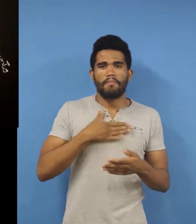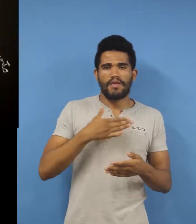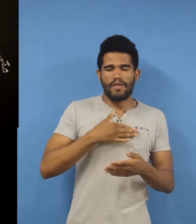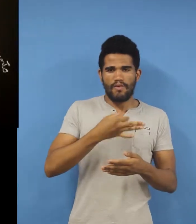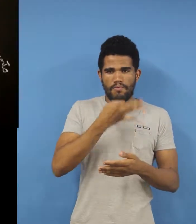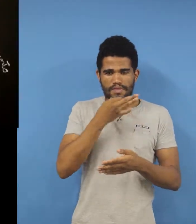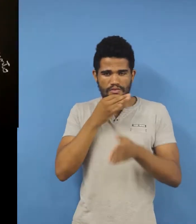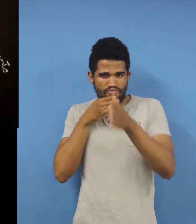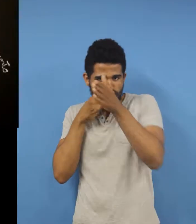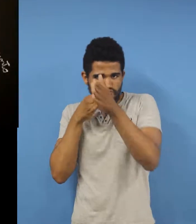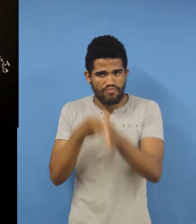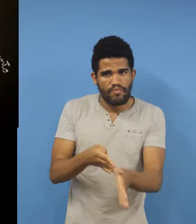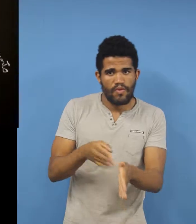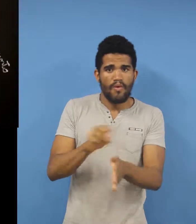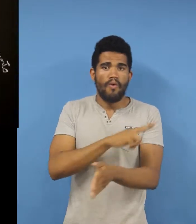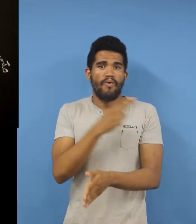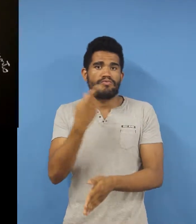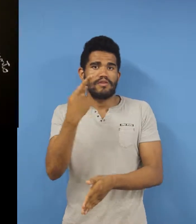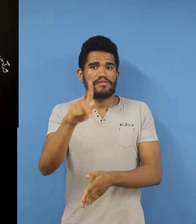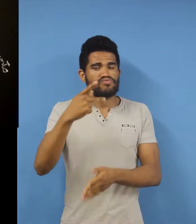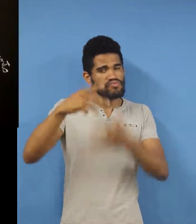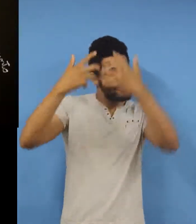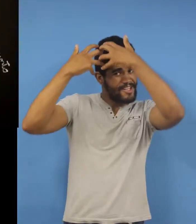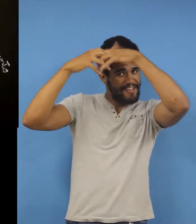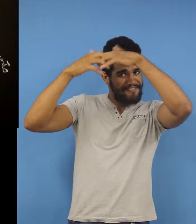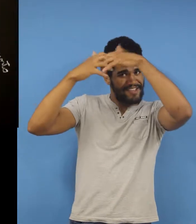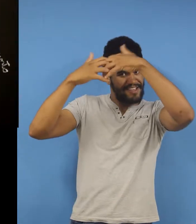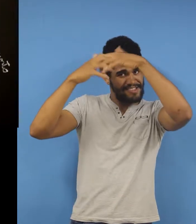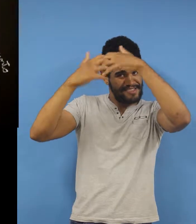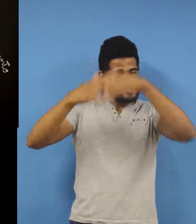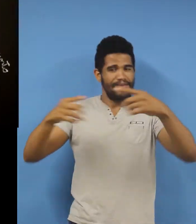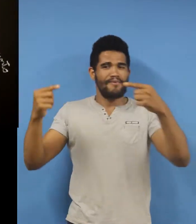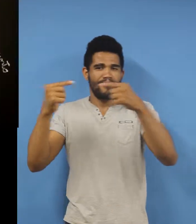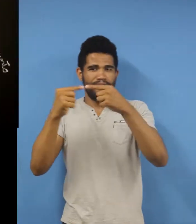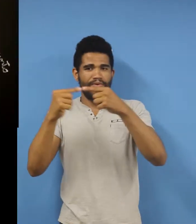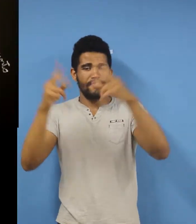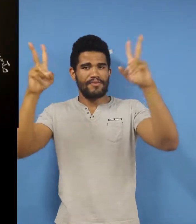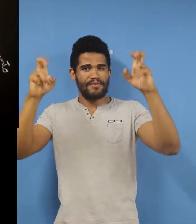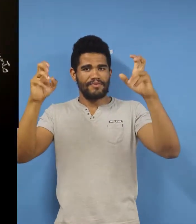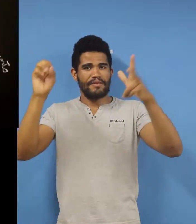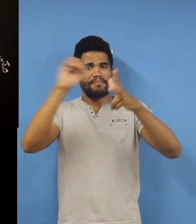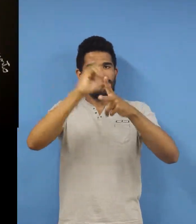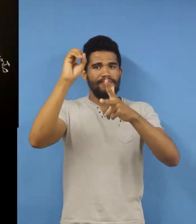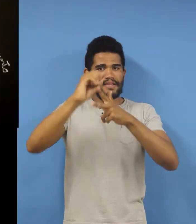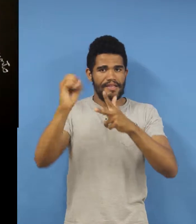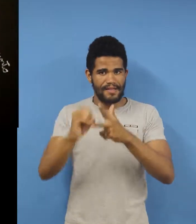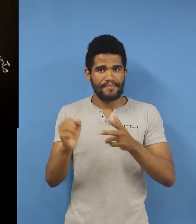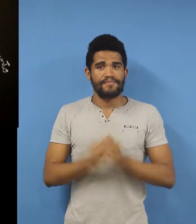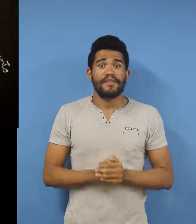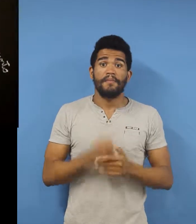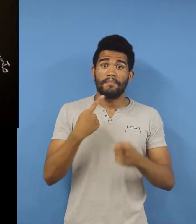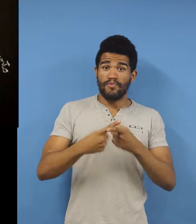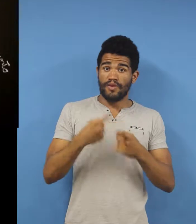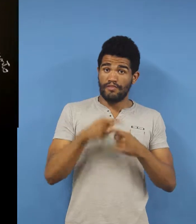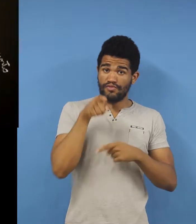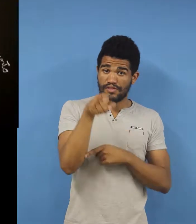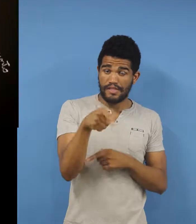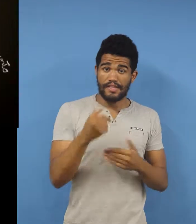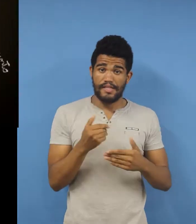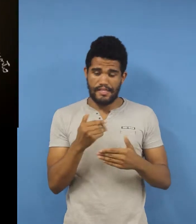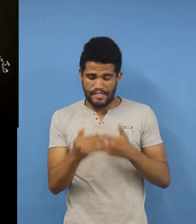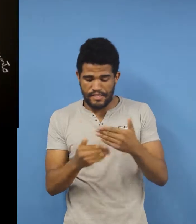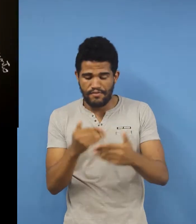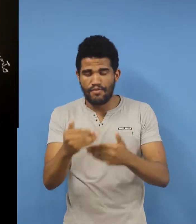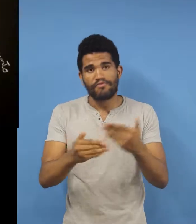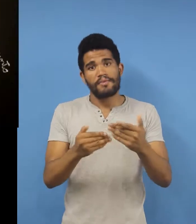frasal, eu preciso de um argumento e eu preciso do seu ponto de vista ou da sua opinião, ou da sua reflexão acerca